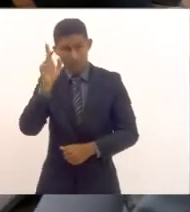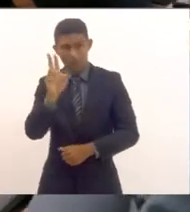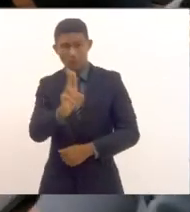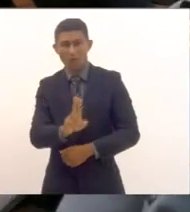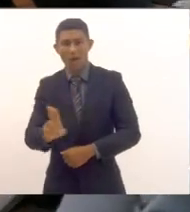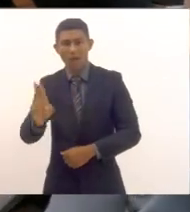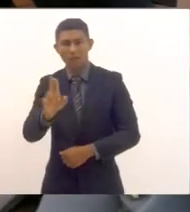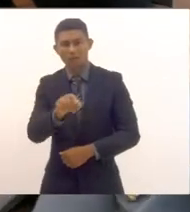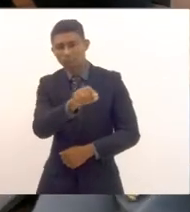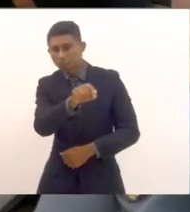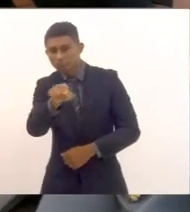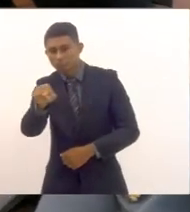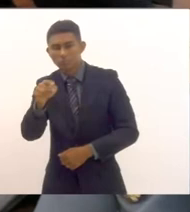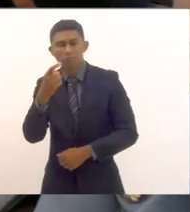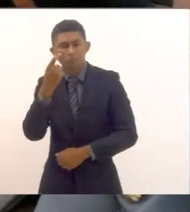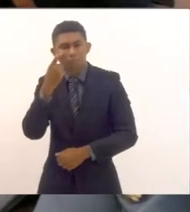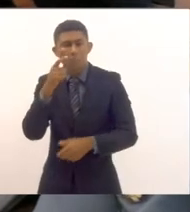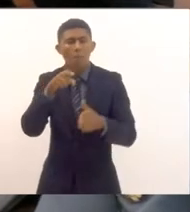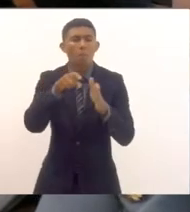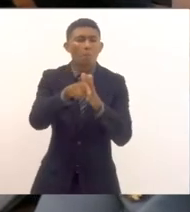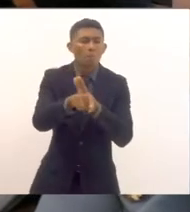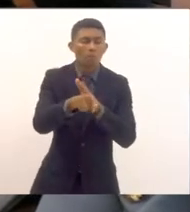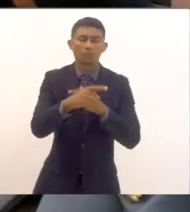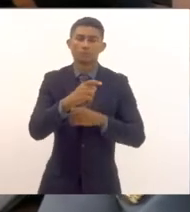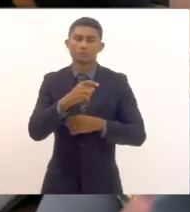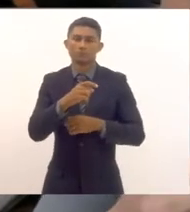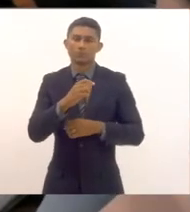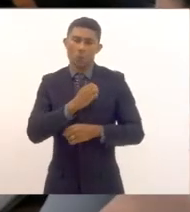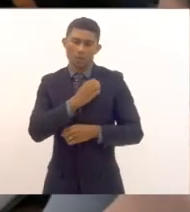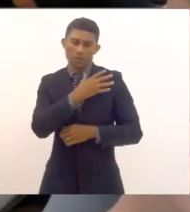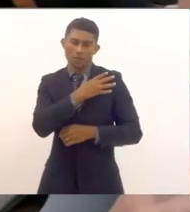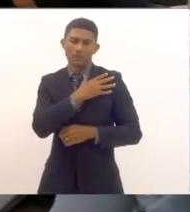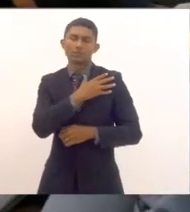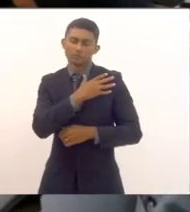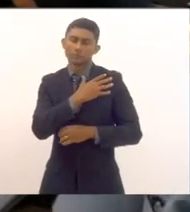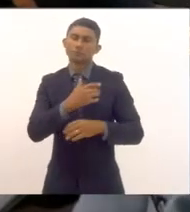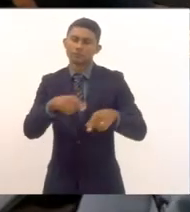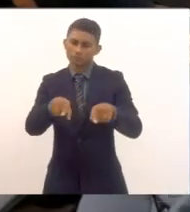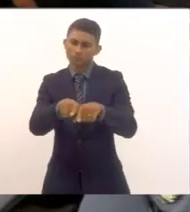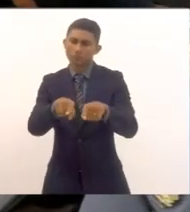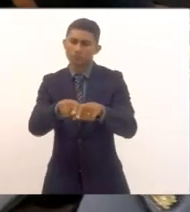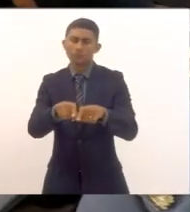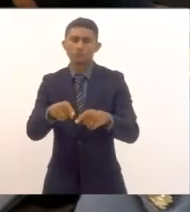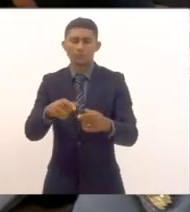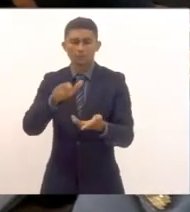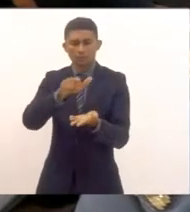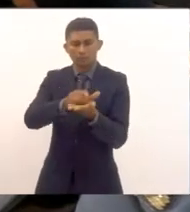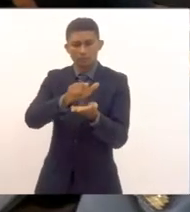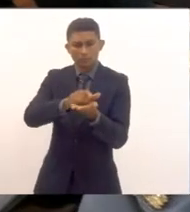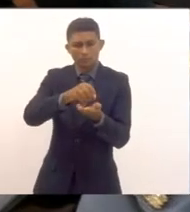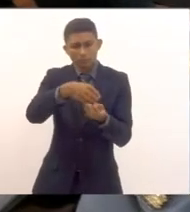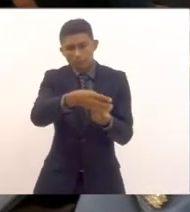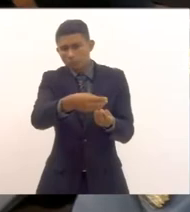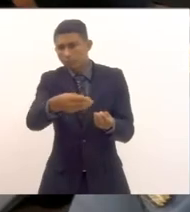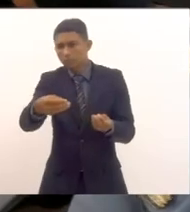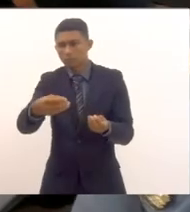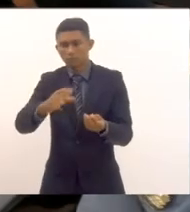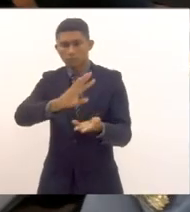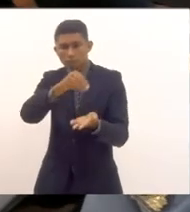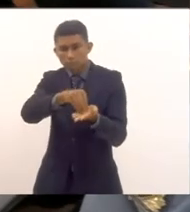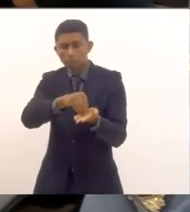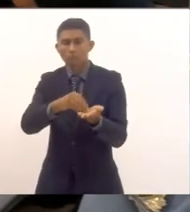então Comandante consciência ele tem feito esse trabalho tem feito a panfletagem de alguns números Além disso temos